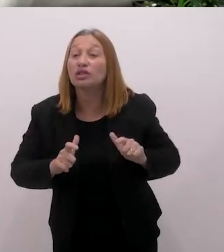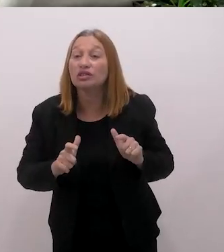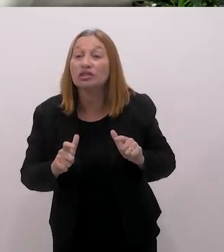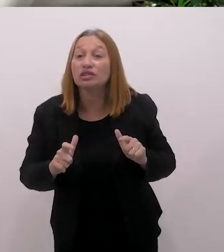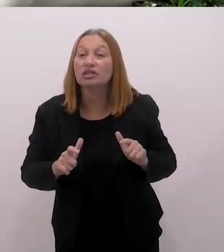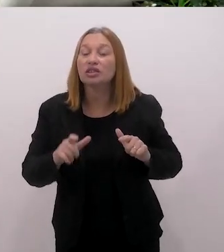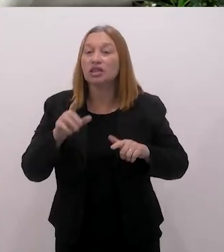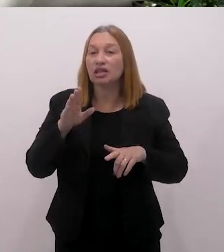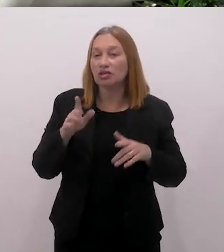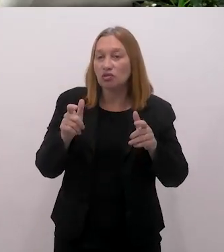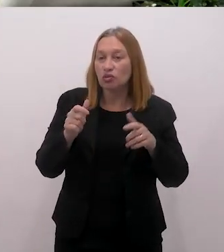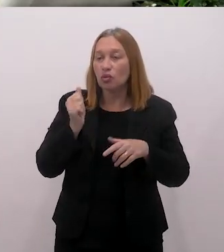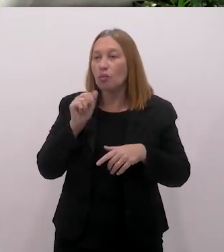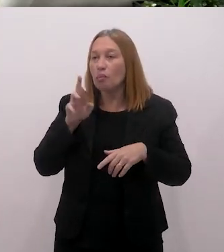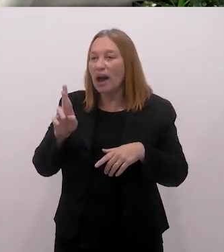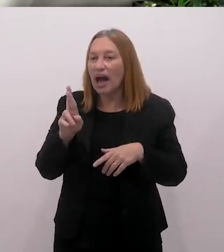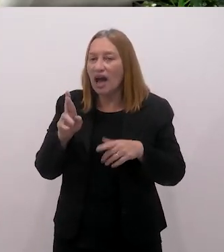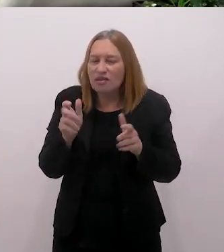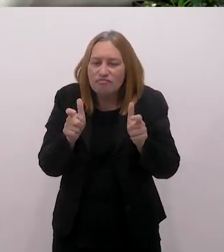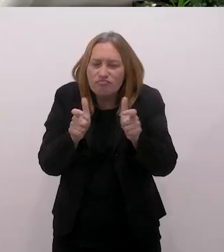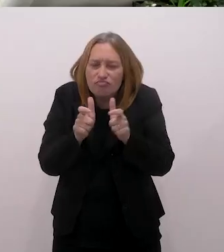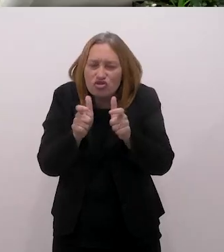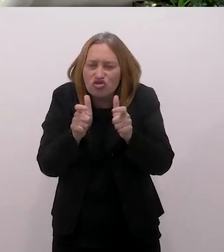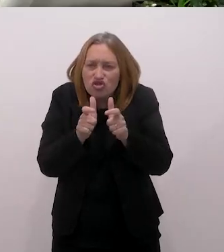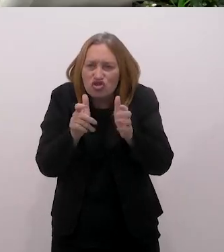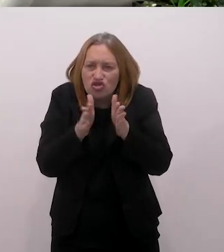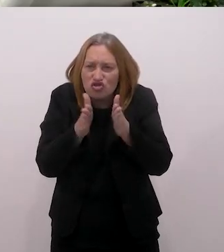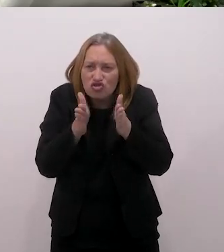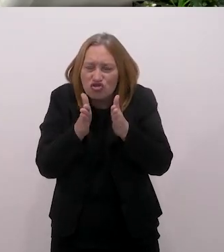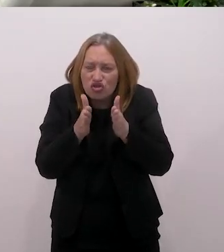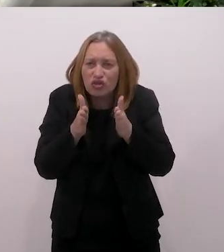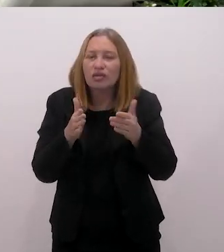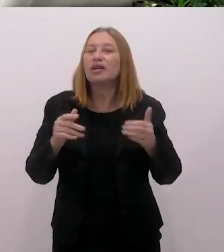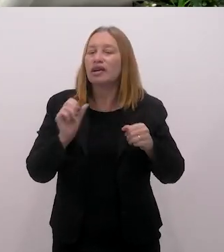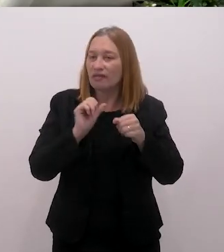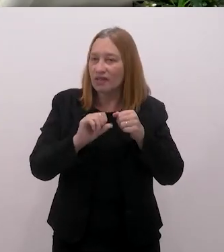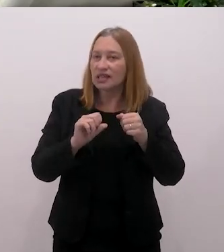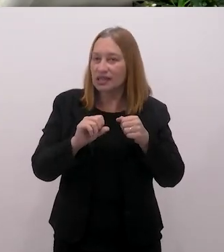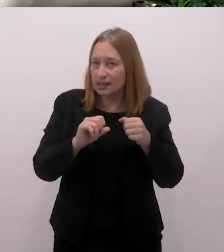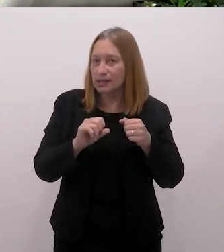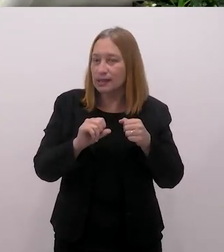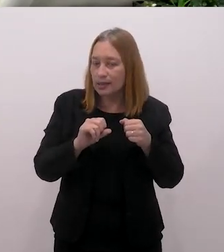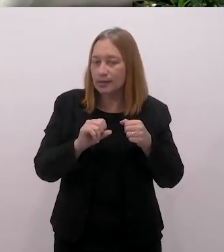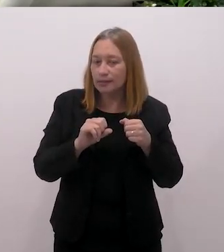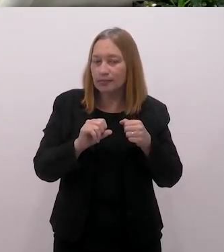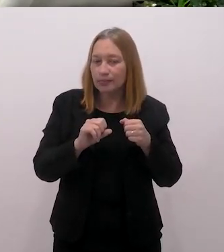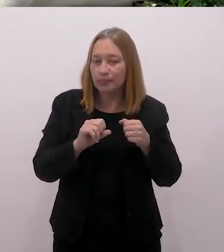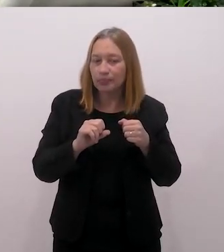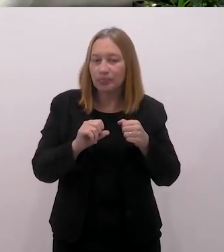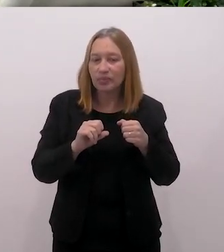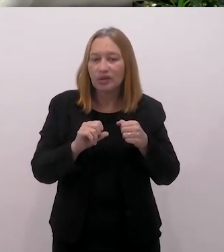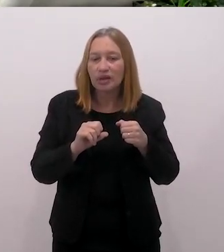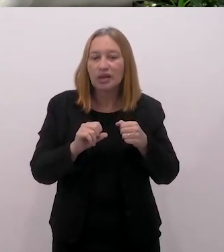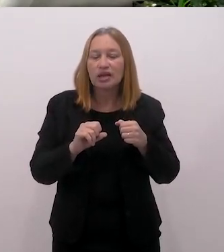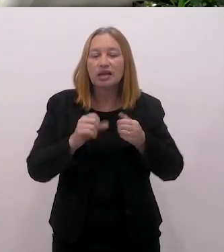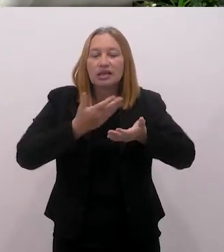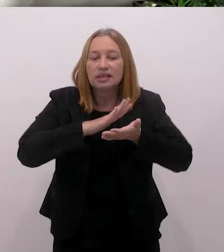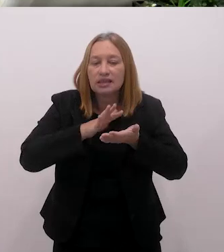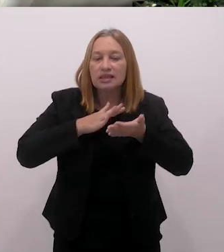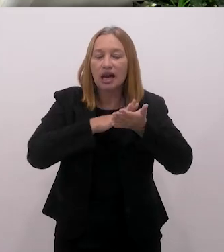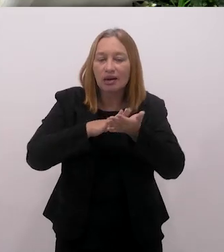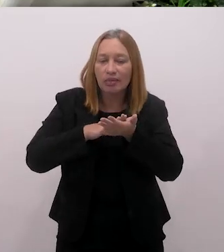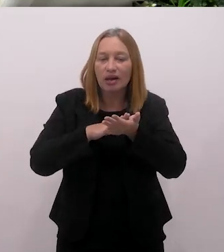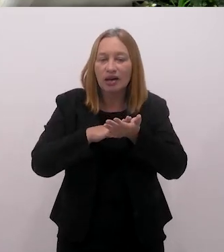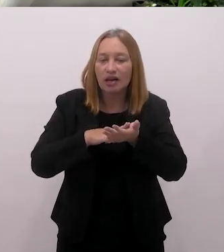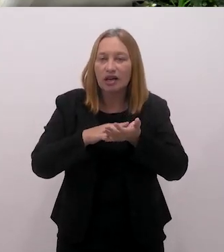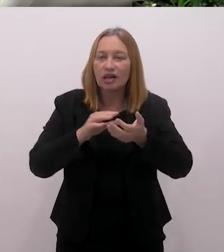onde? Fazia numa birosquinha, que ela tinha, mesmo trabalhando, ela tinha lá a birosquinha dela, que ela fazia o